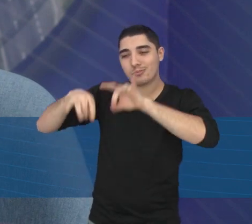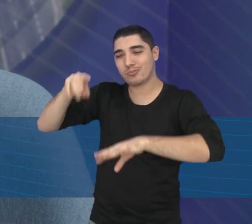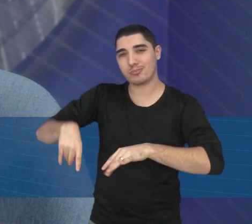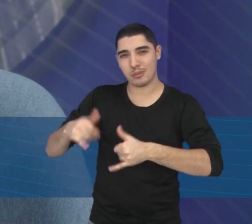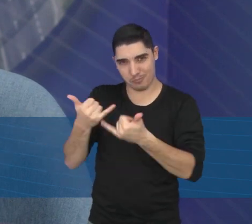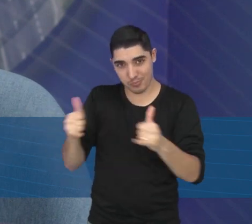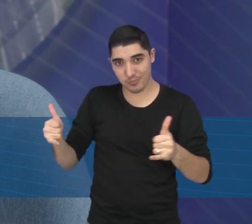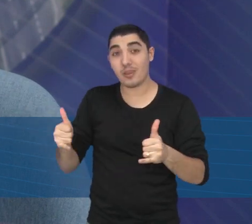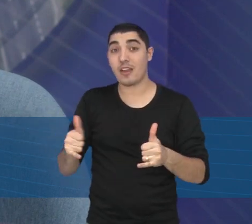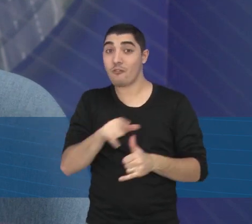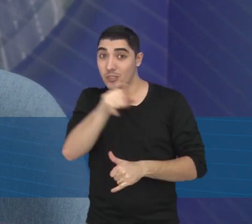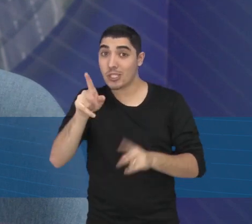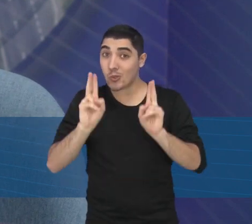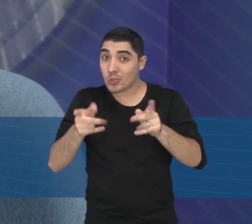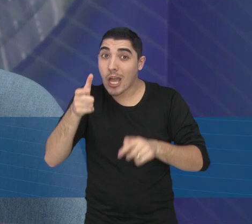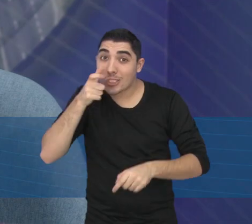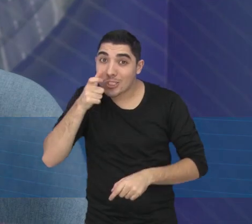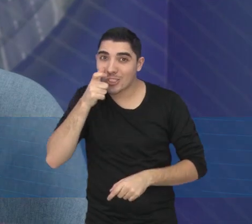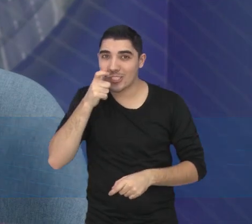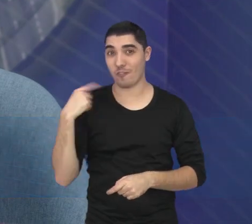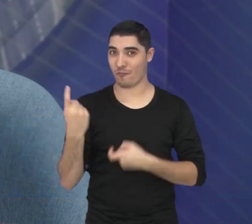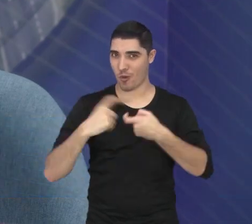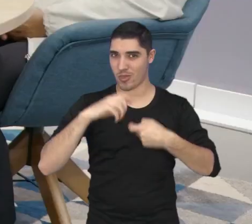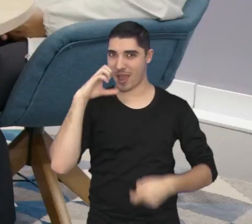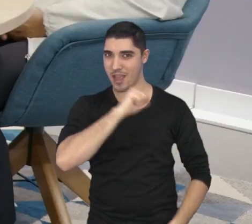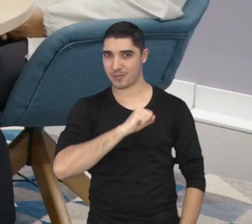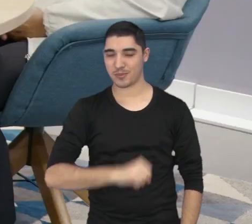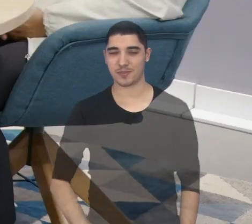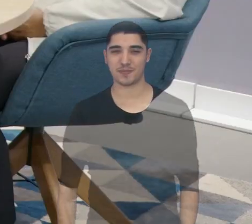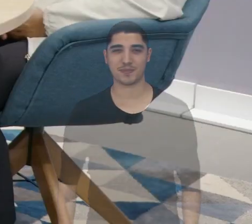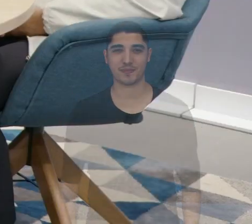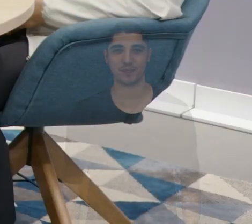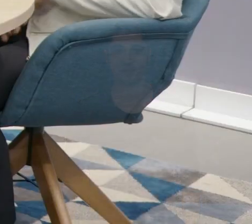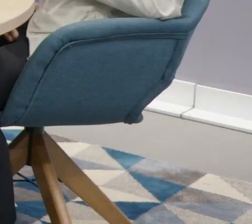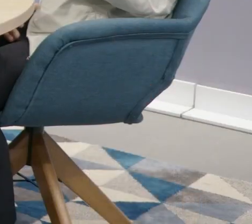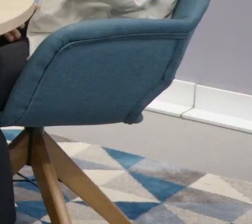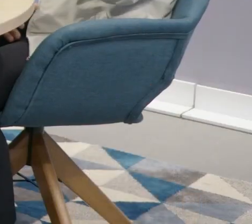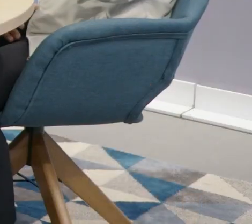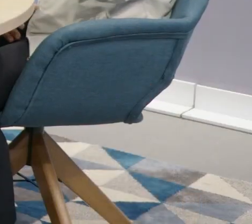lixos eletrônicos. Não saiam daí que voltamos já já.